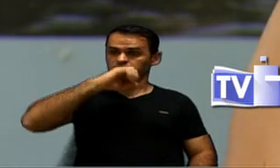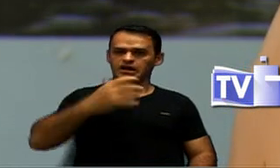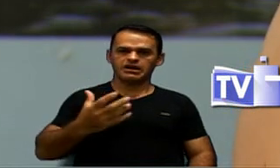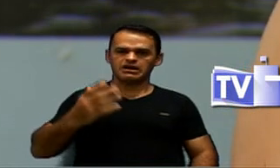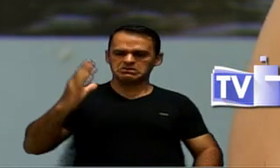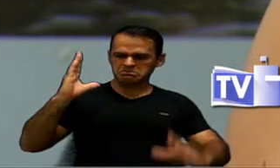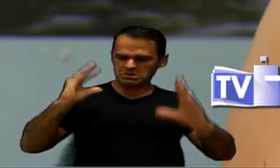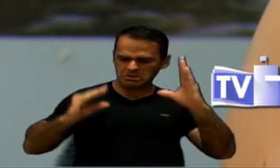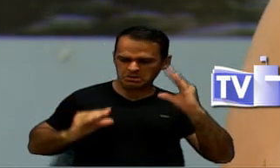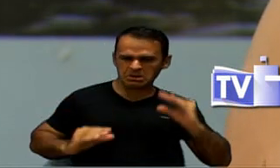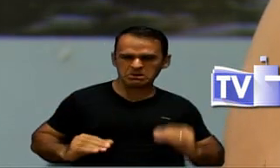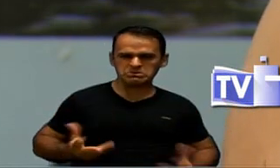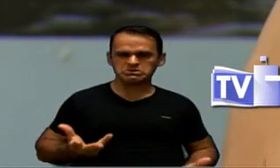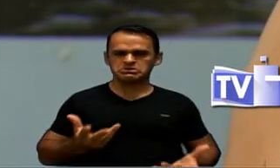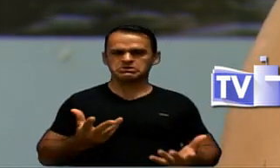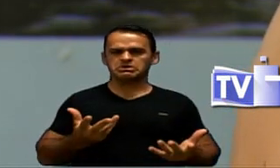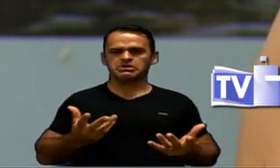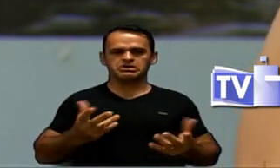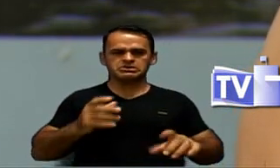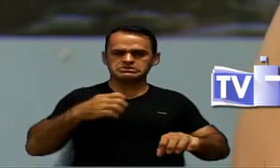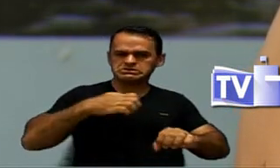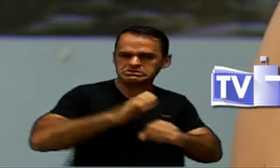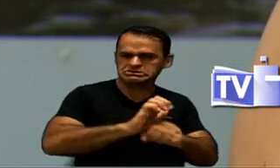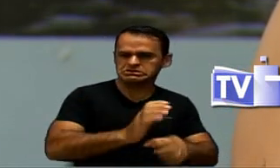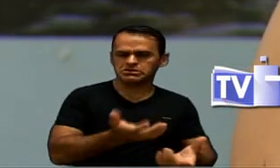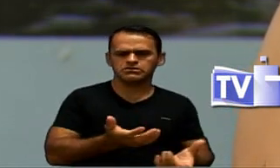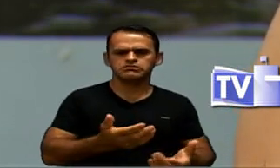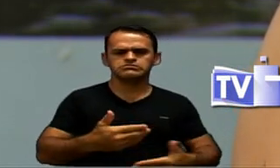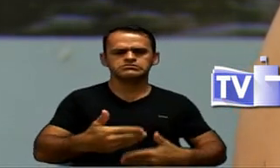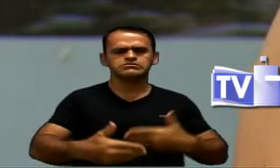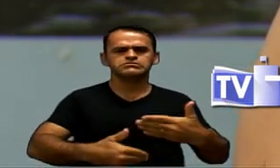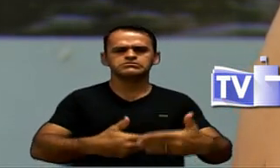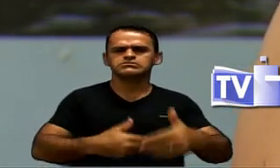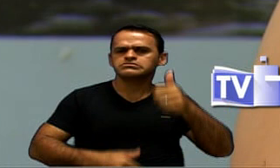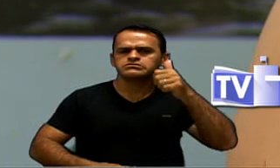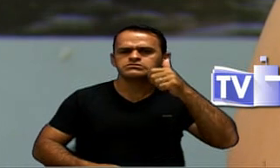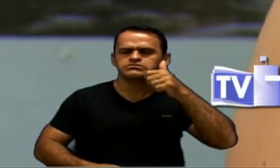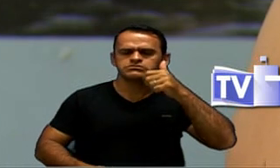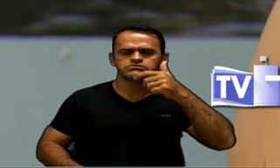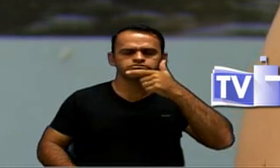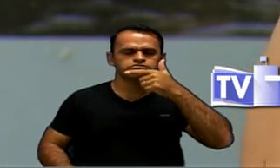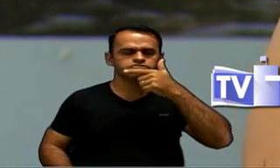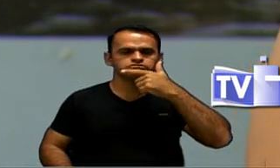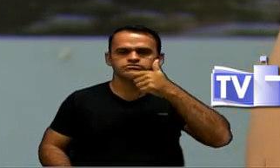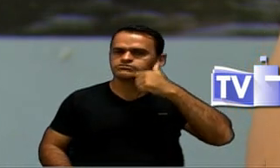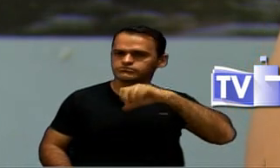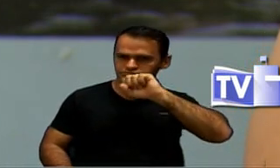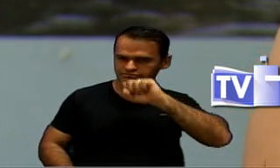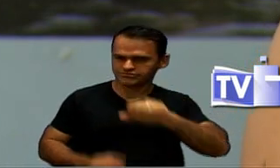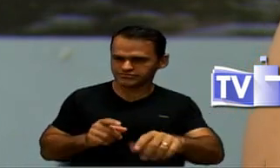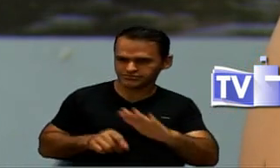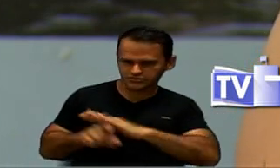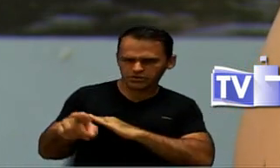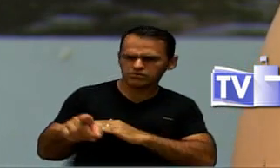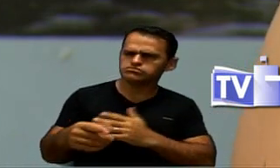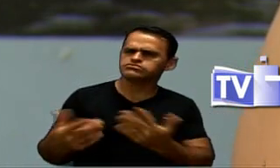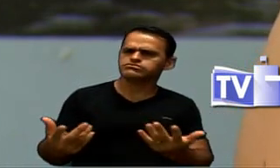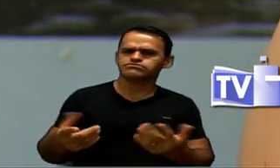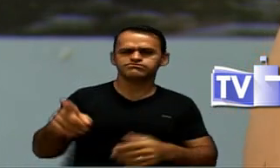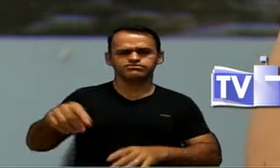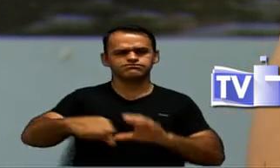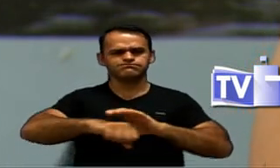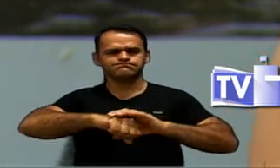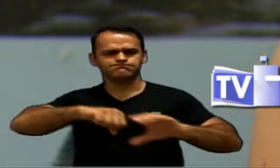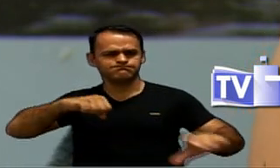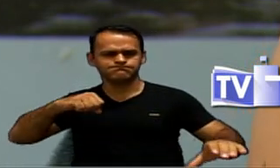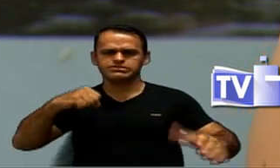idade. E sabe o que aconteceu? A hora que a mãe foi perguntar para ele, levou um cacete. Ele arrebentou